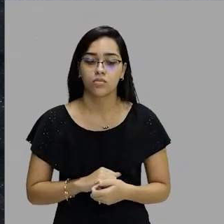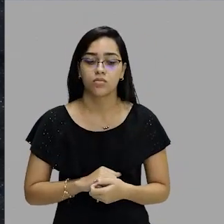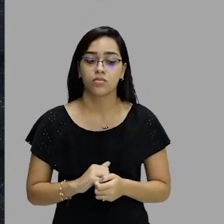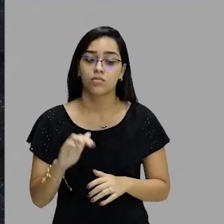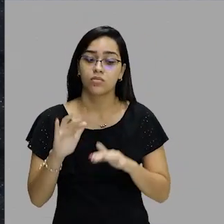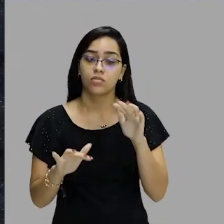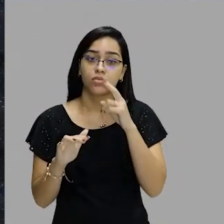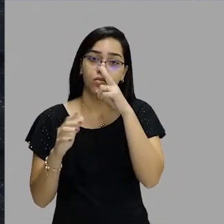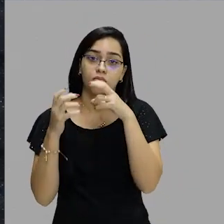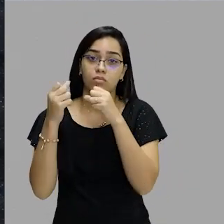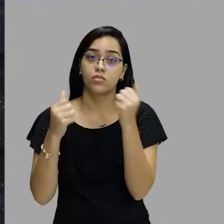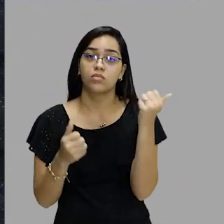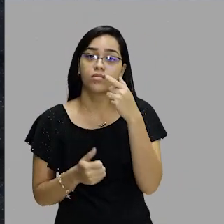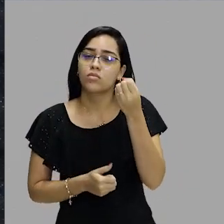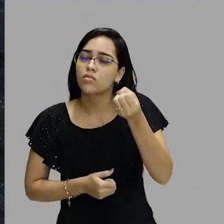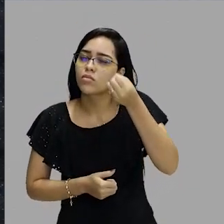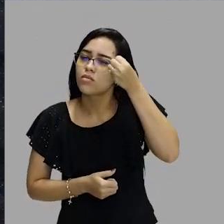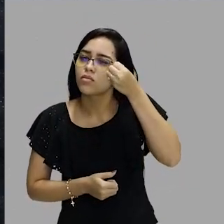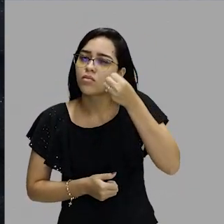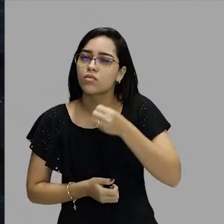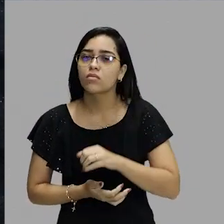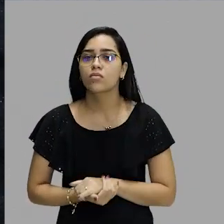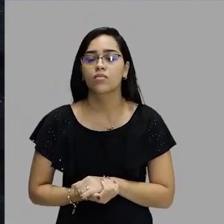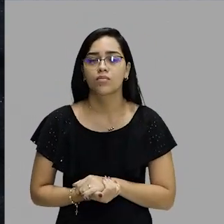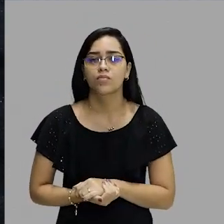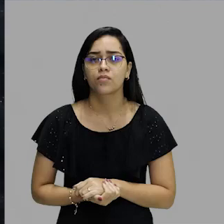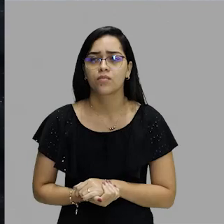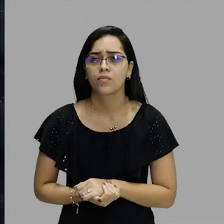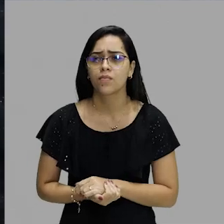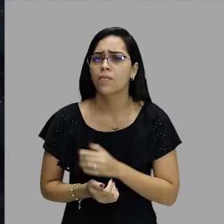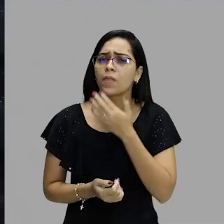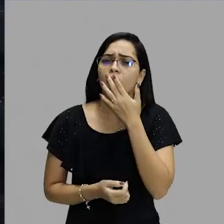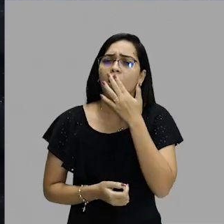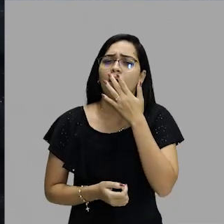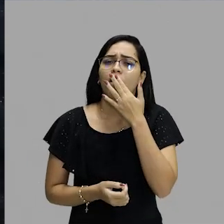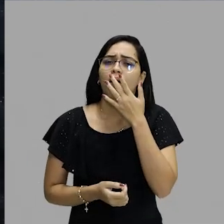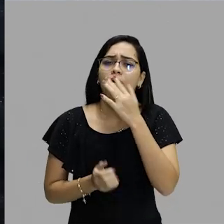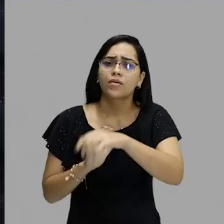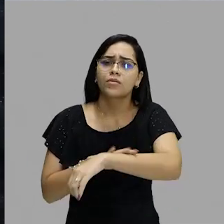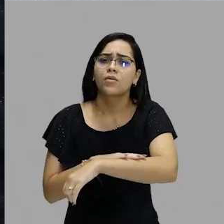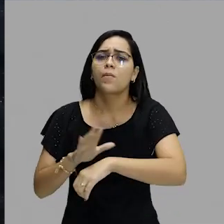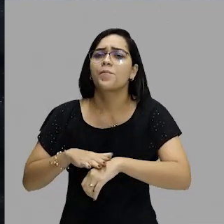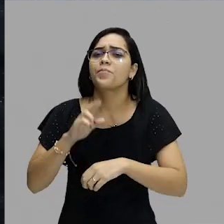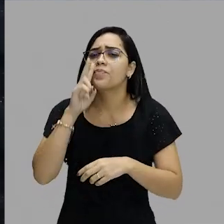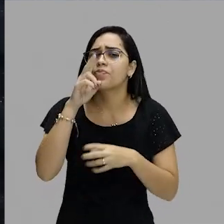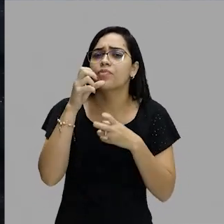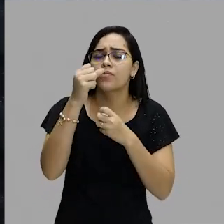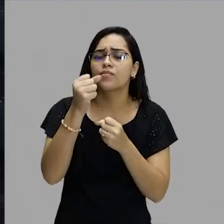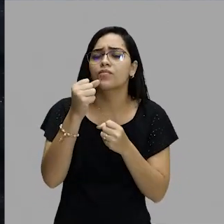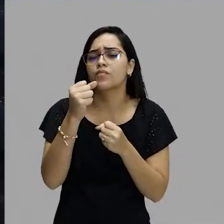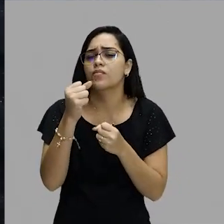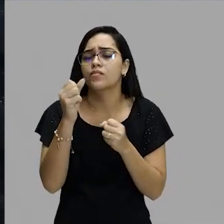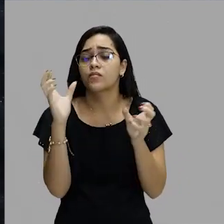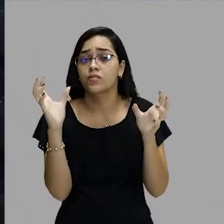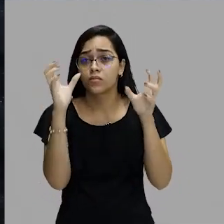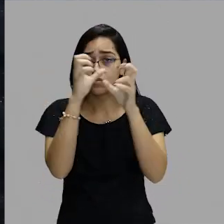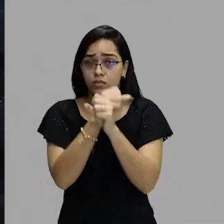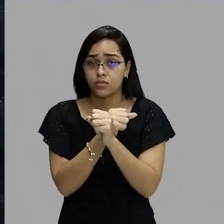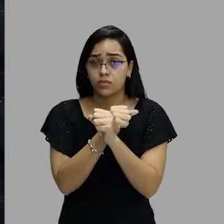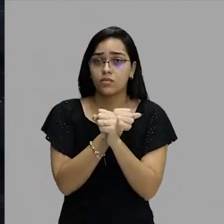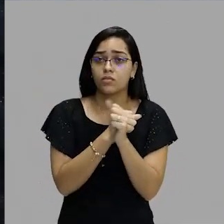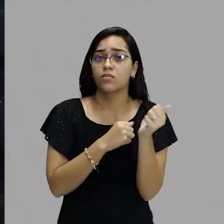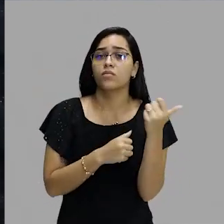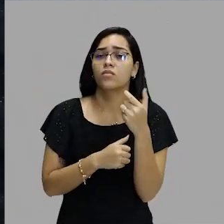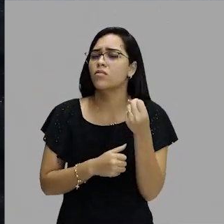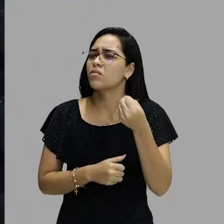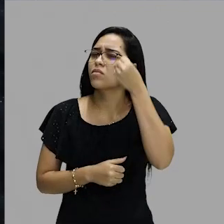muitas vezes mais forte que um soco. Por que a cor da pele seria mais forte, uma sombra mais forte do